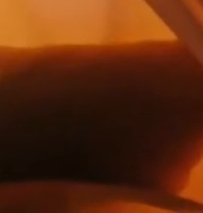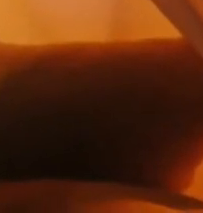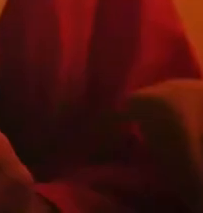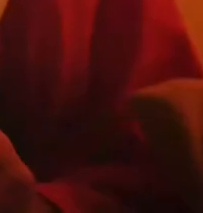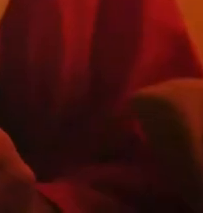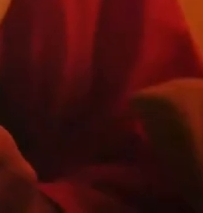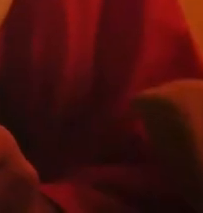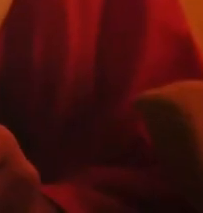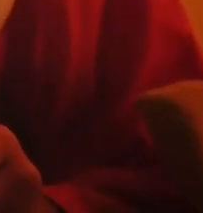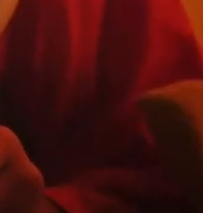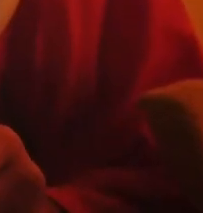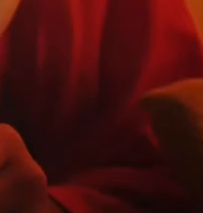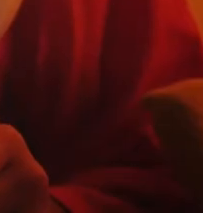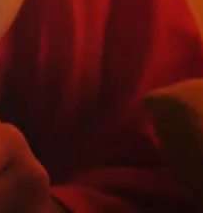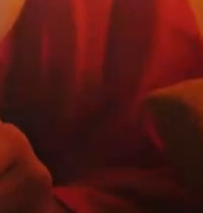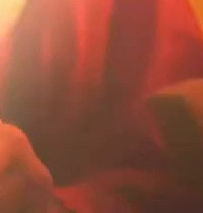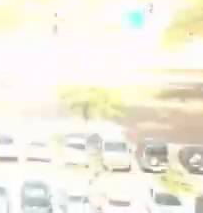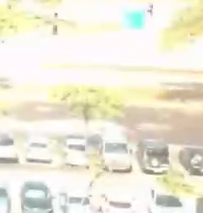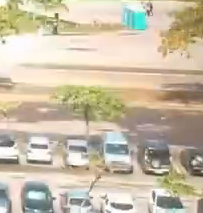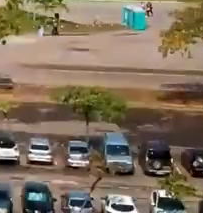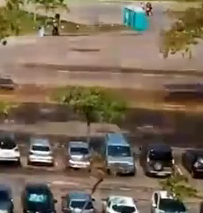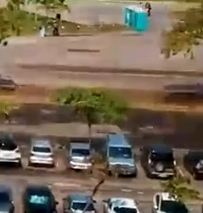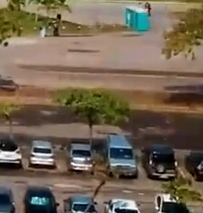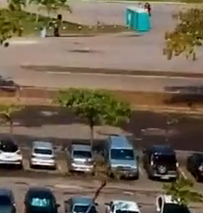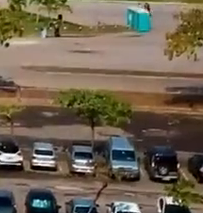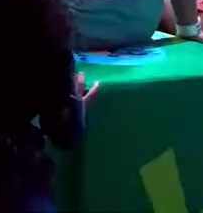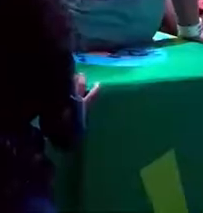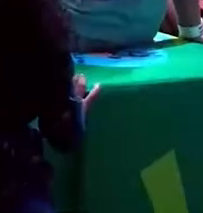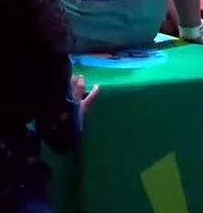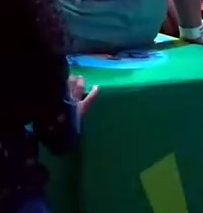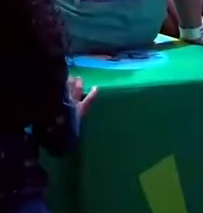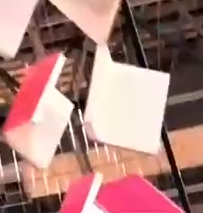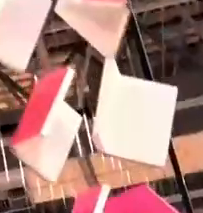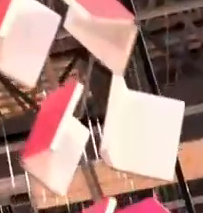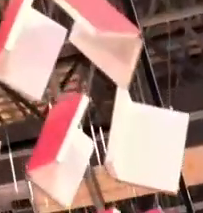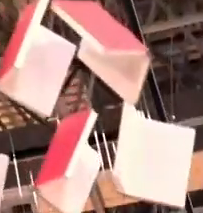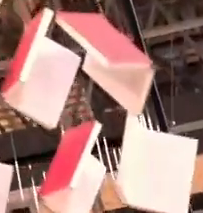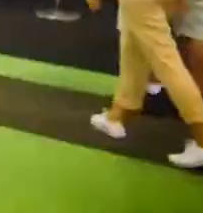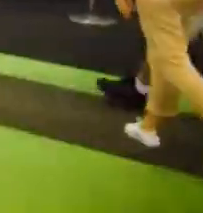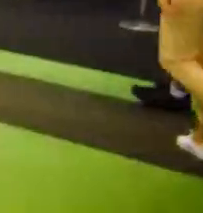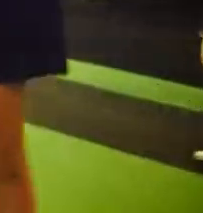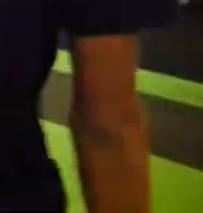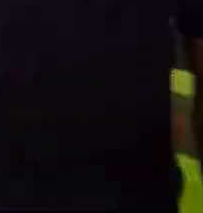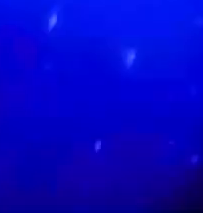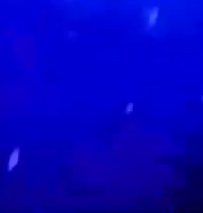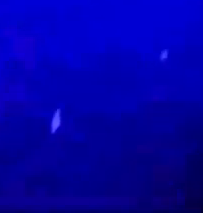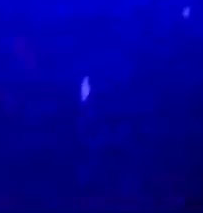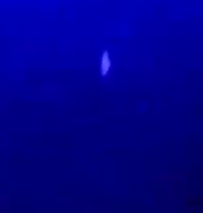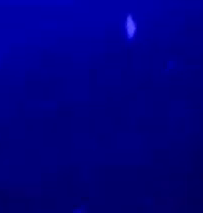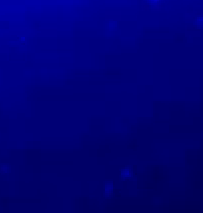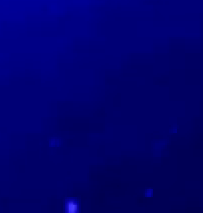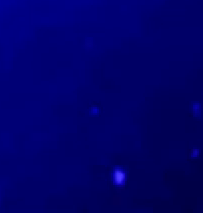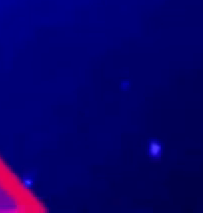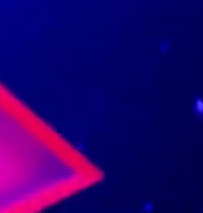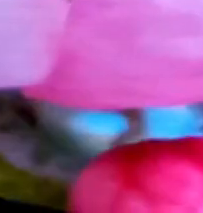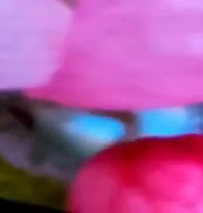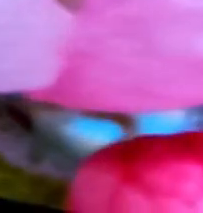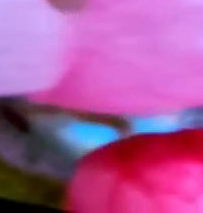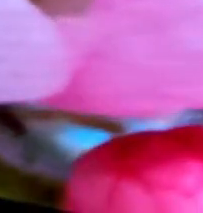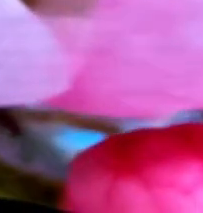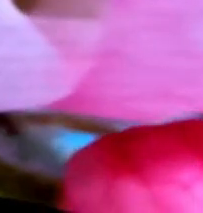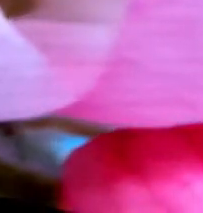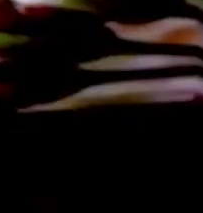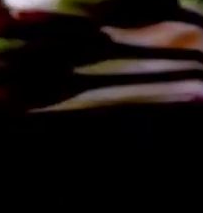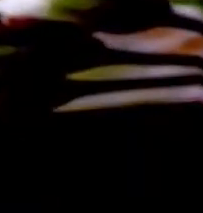diferentes de uma mesma aventura e esse Grande Encontro de narrativas e de momentos inesquecíveis está chegando